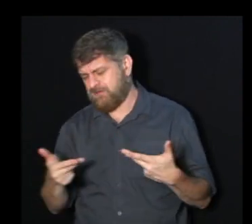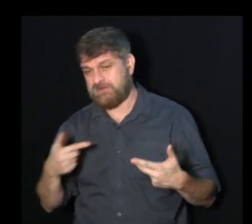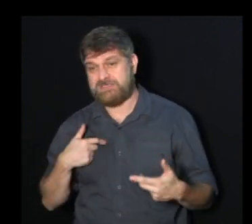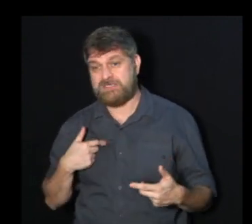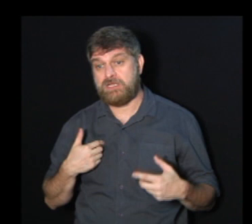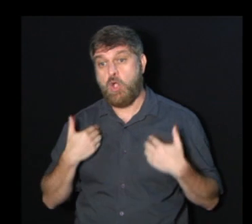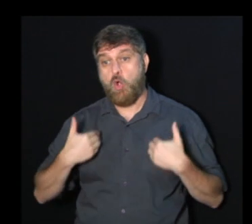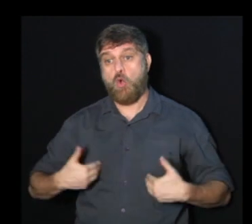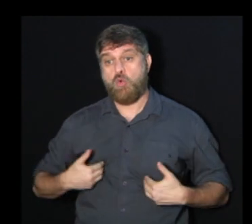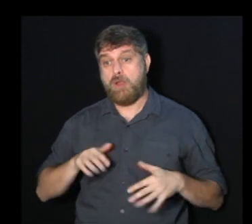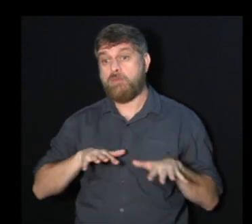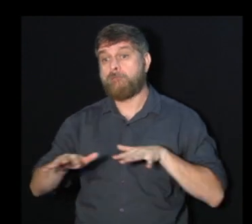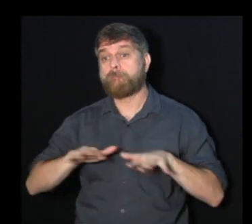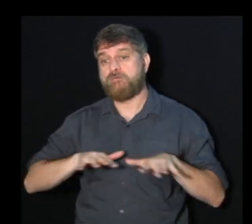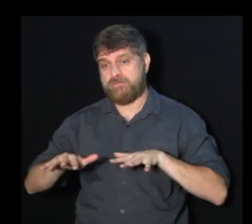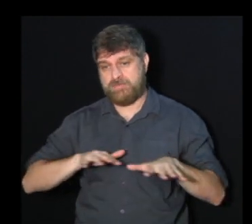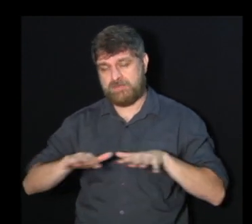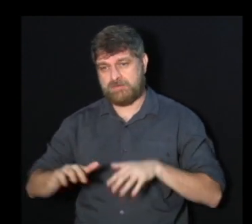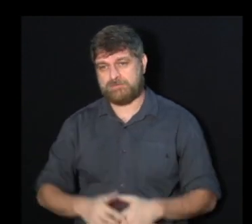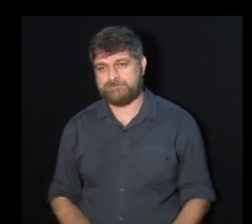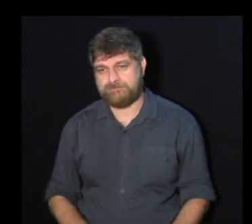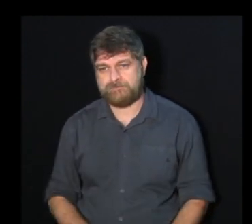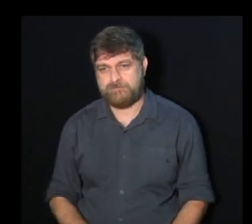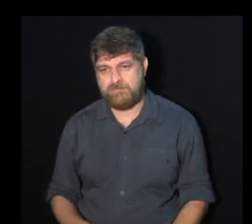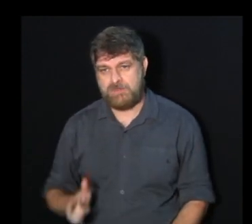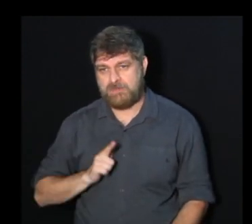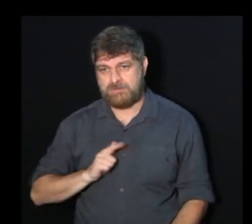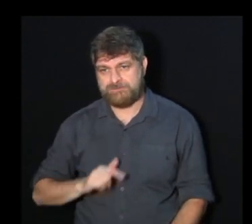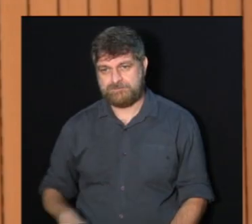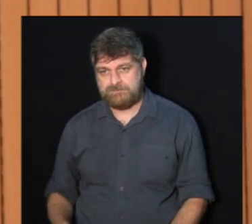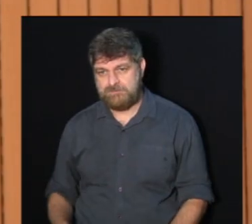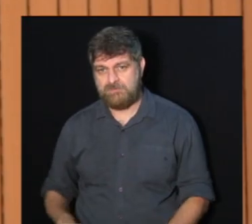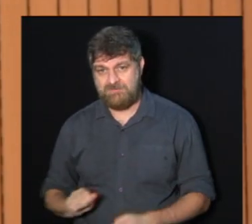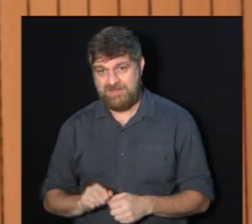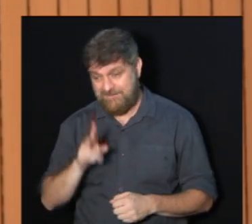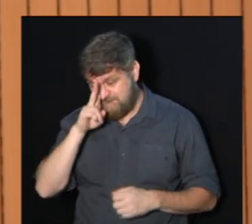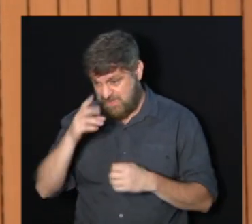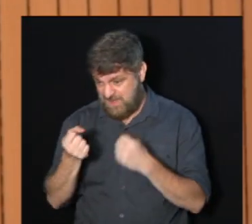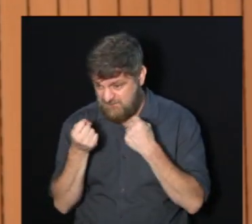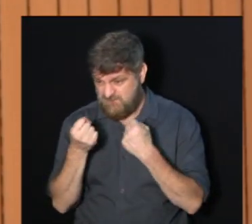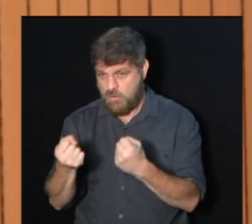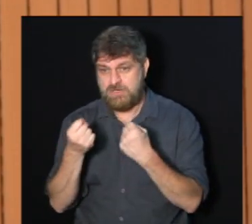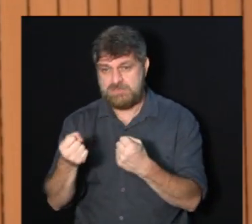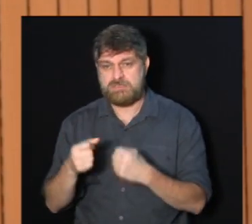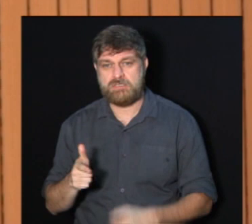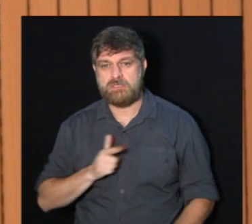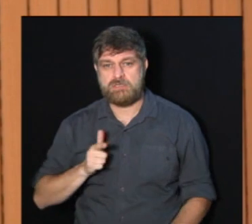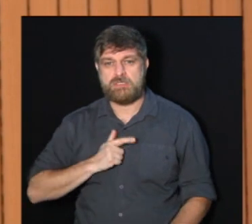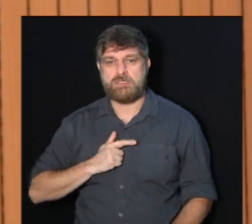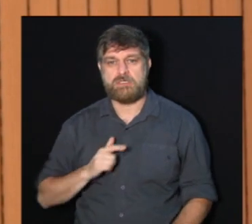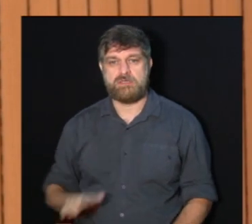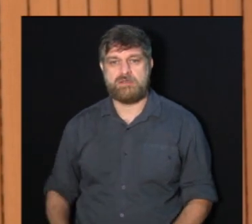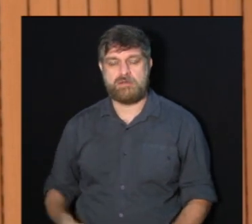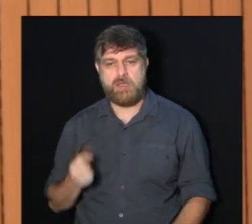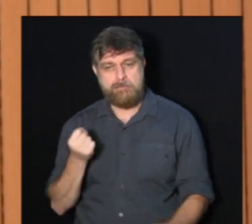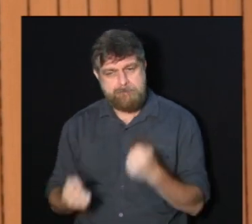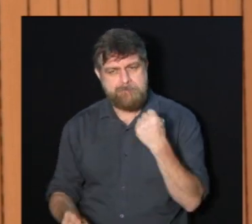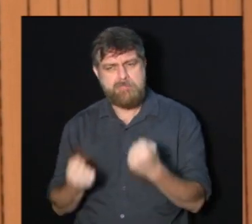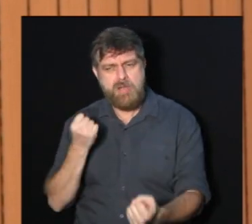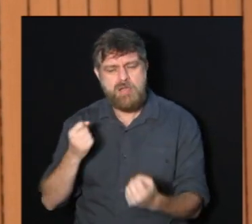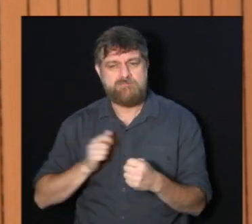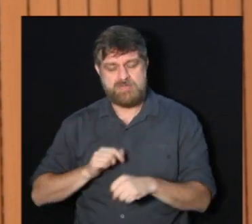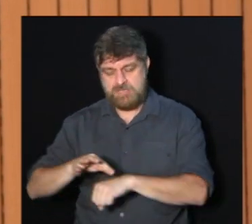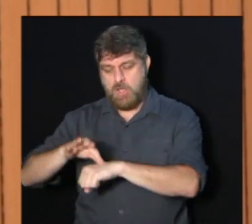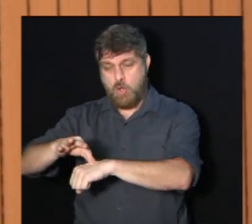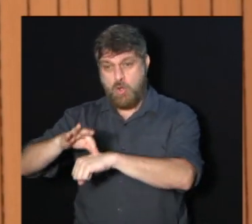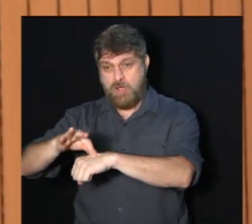uma atividade muscular, tá? Dê prioridade para atividades físicas que geram força, atividades que façam com que o seu